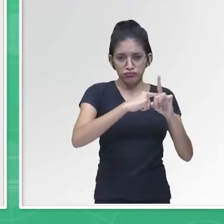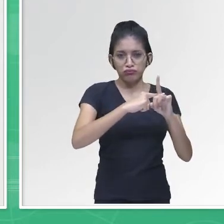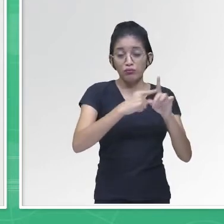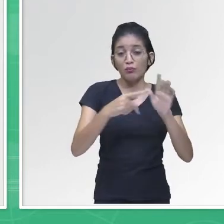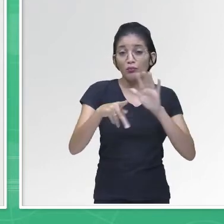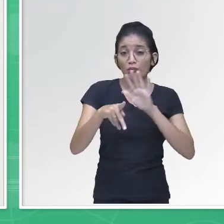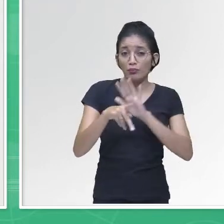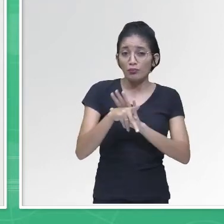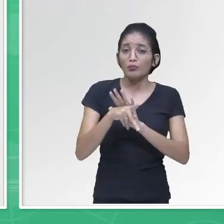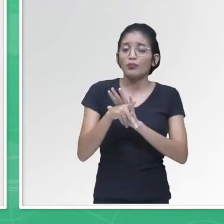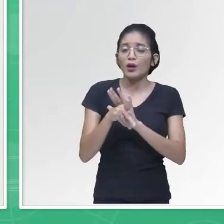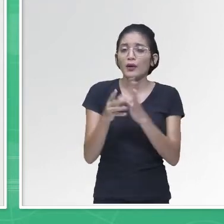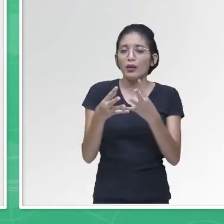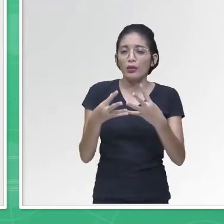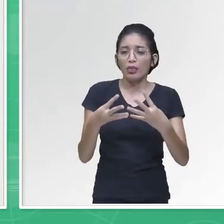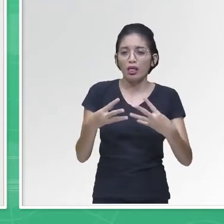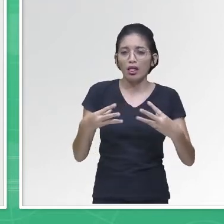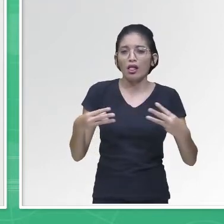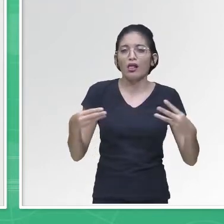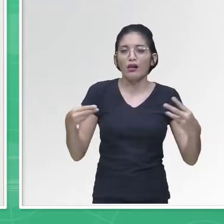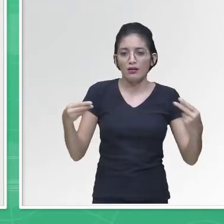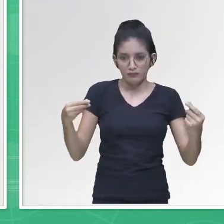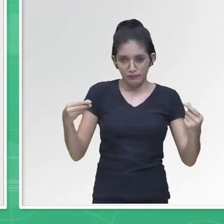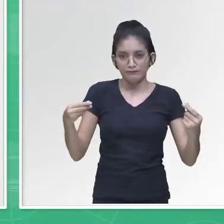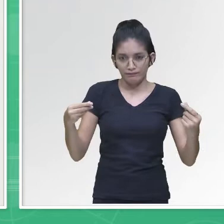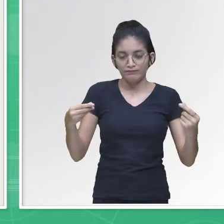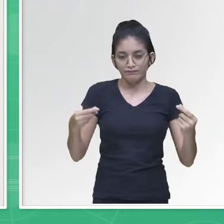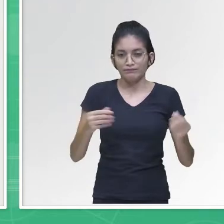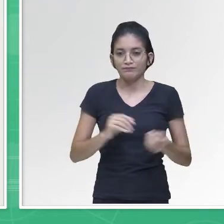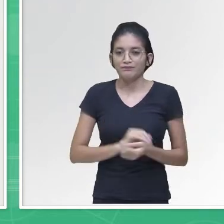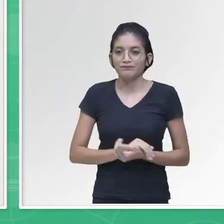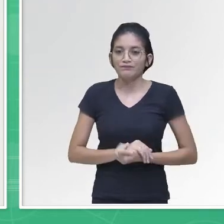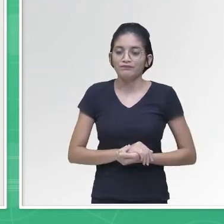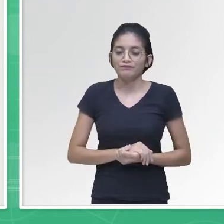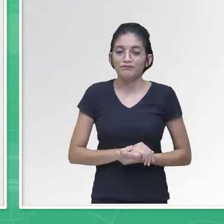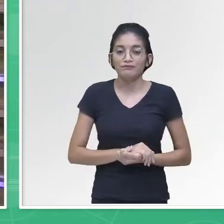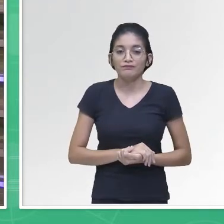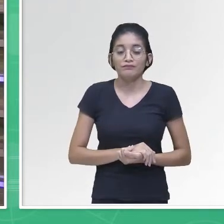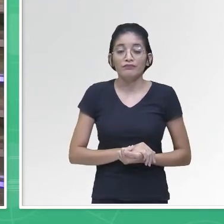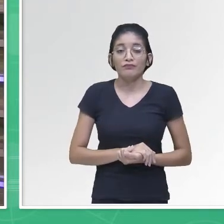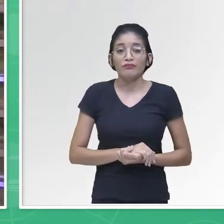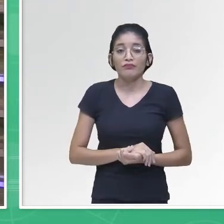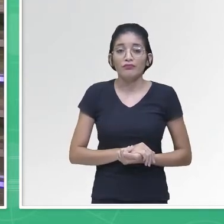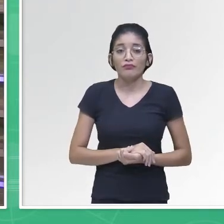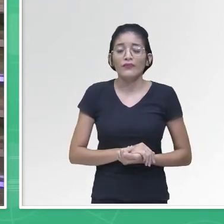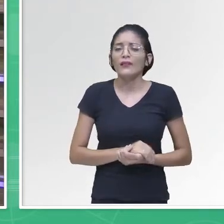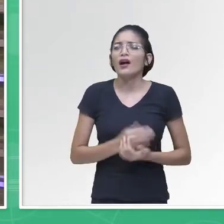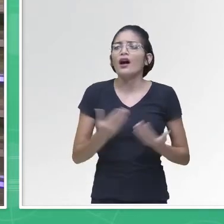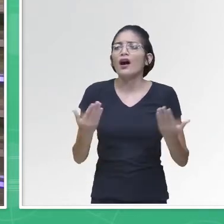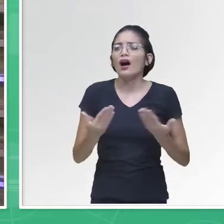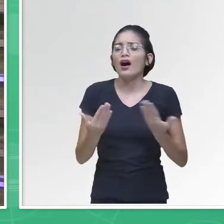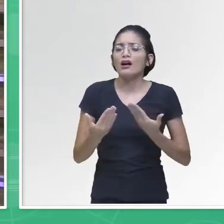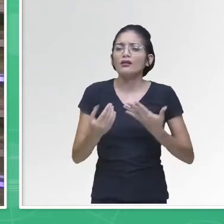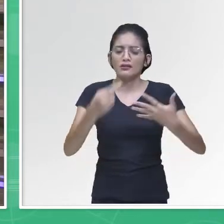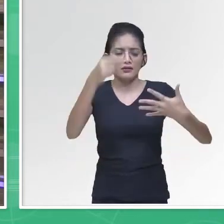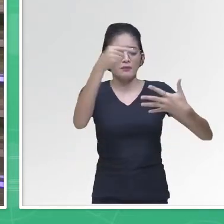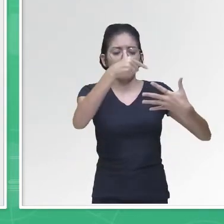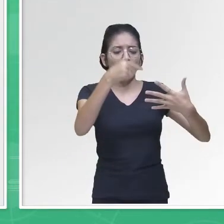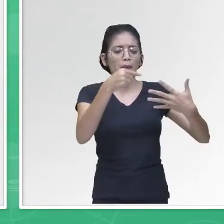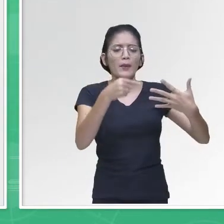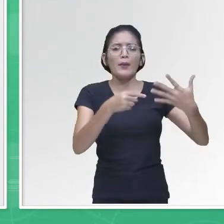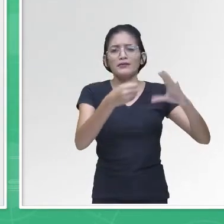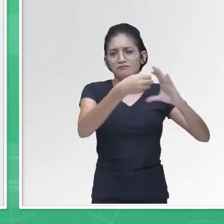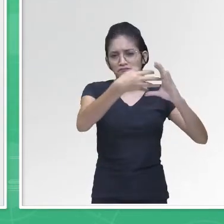sua solubilidade. Bom? Agora a gente vai falar sobre classificação das